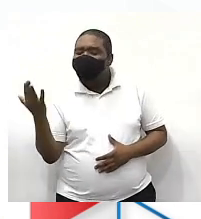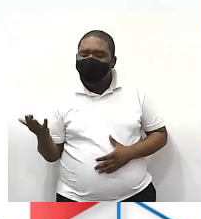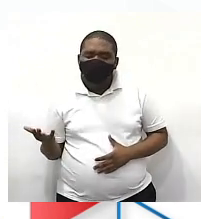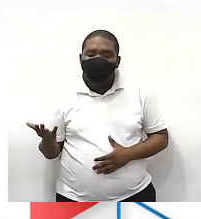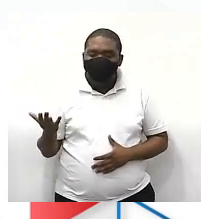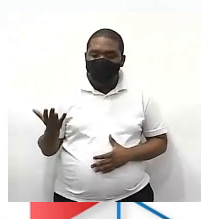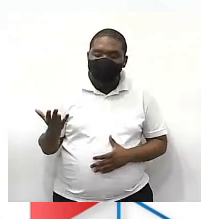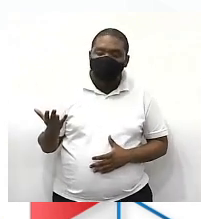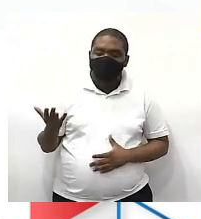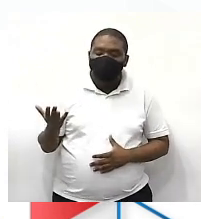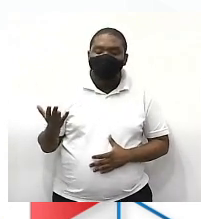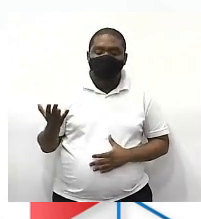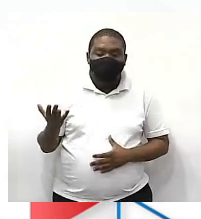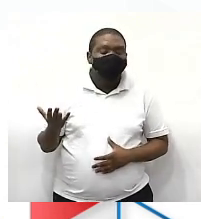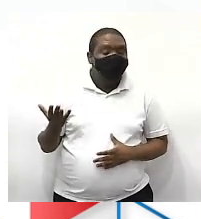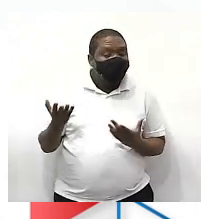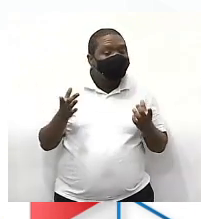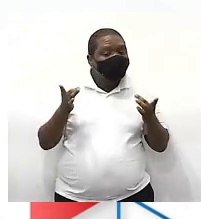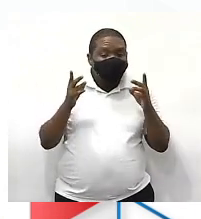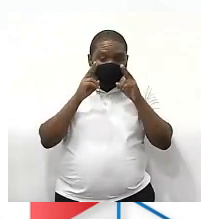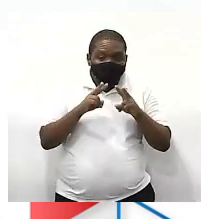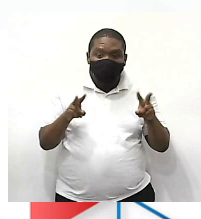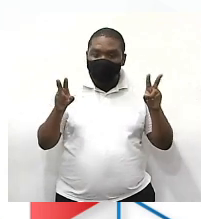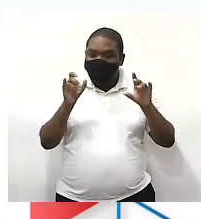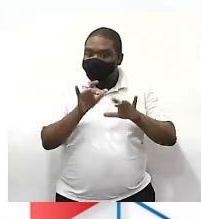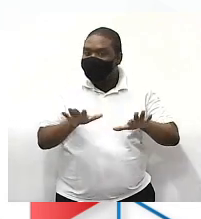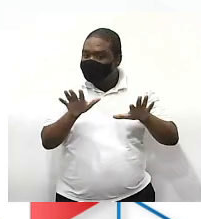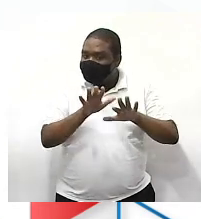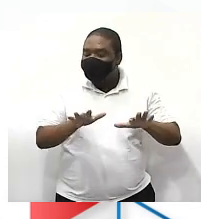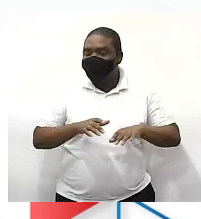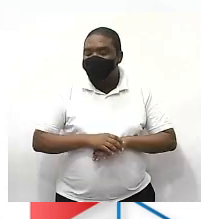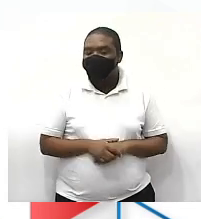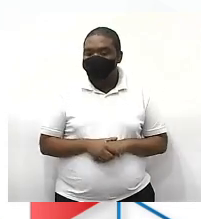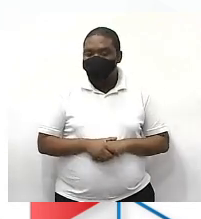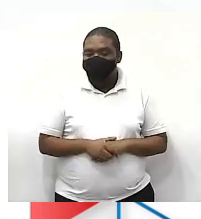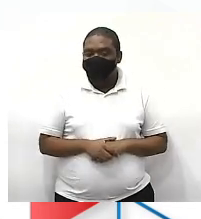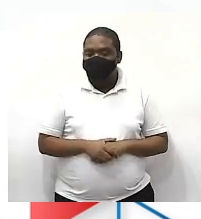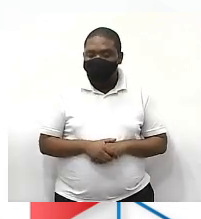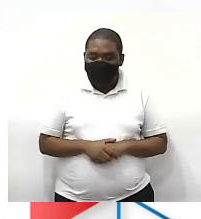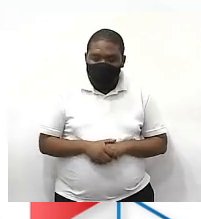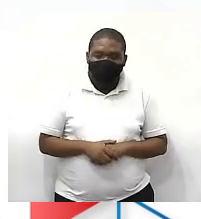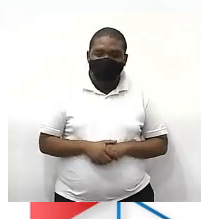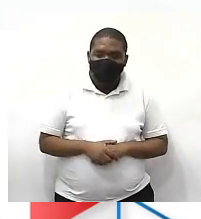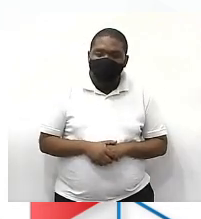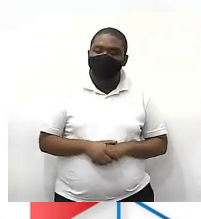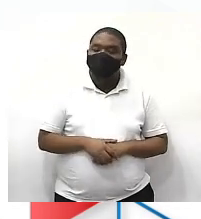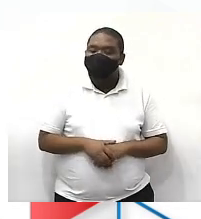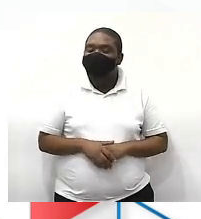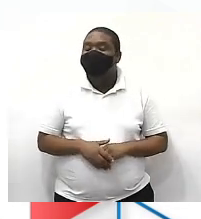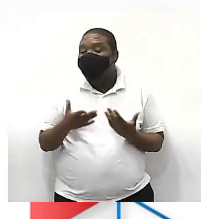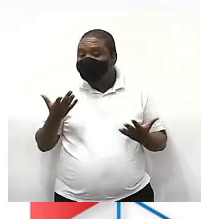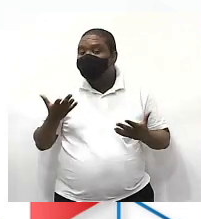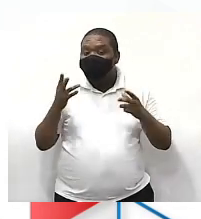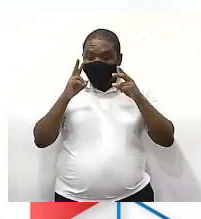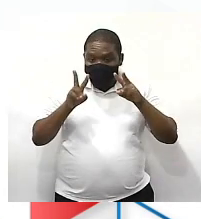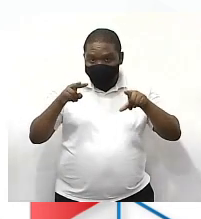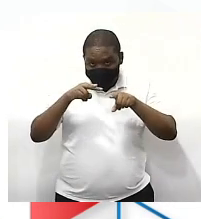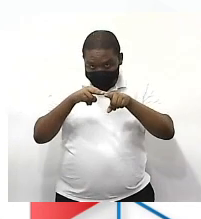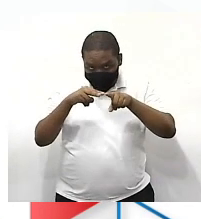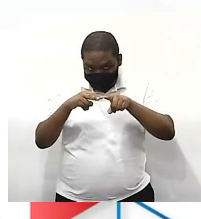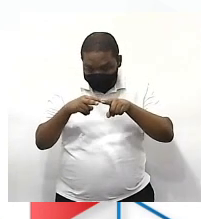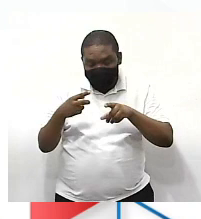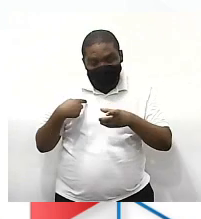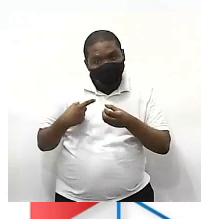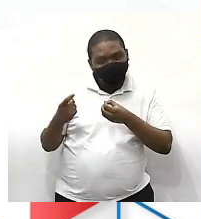para a solução só basta olhar a imagem. Vamos contar comigo os pedaços? Vamos lá. Olhando a pizza lá, vou voltar